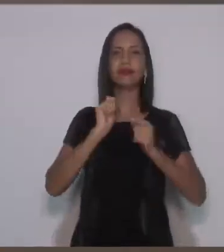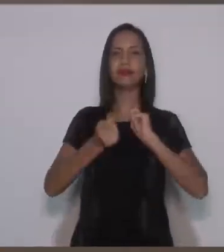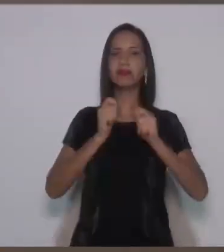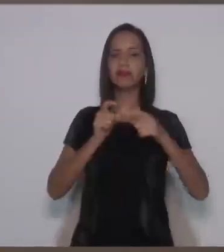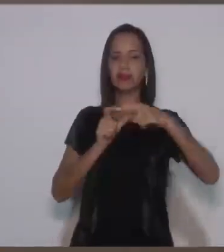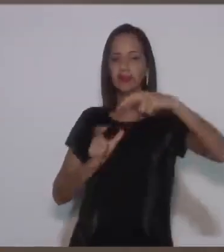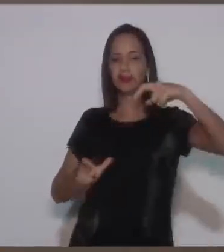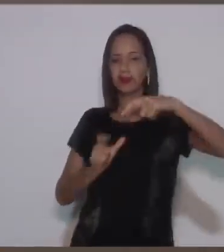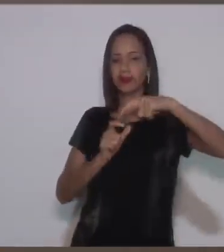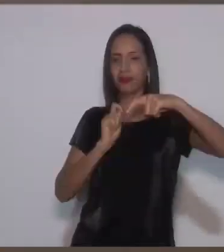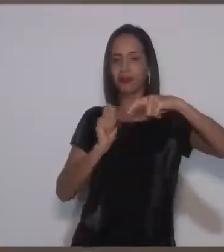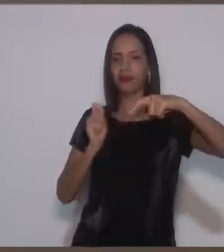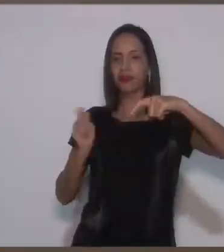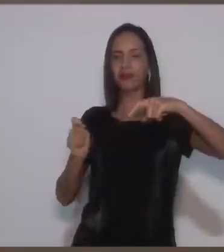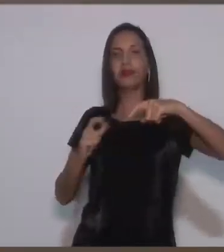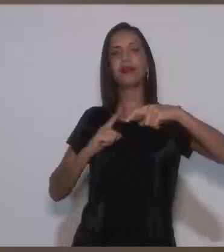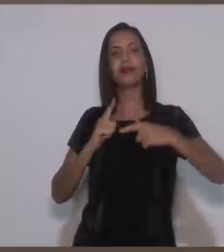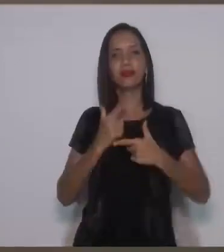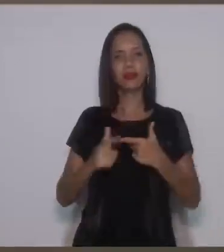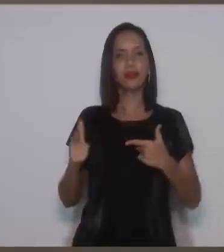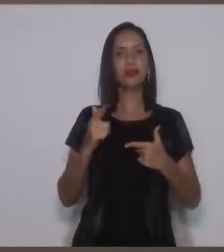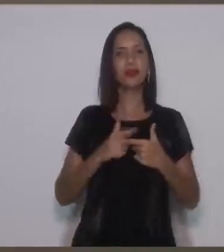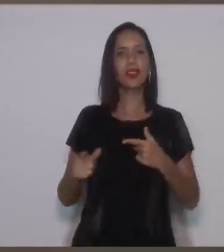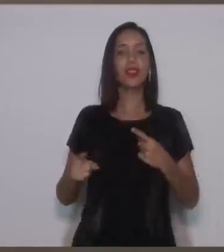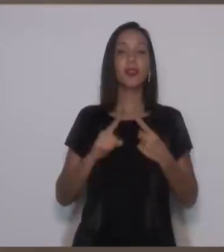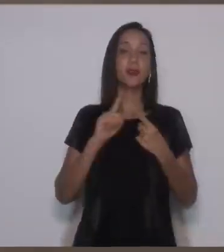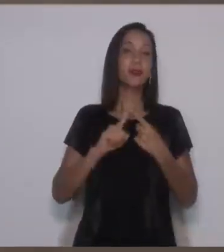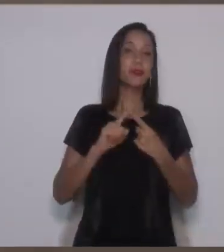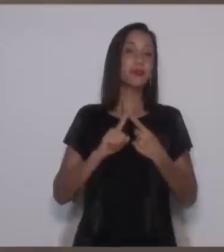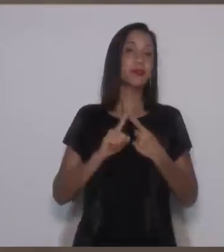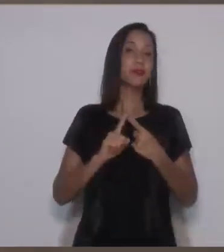contas e sofrem alguns problemas. Primeiro problema,